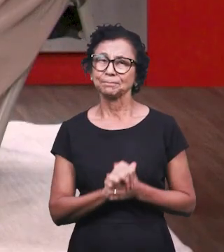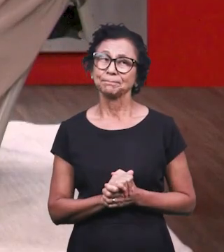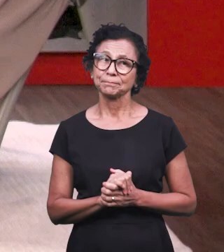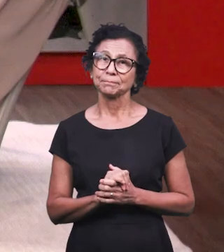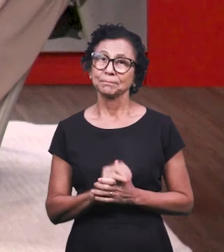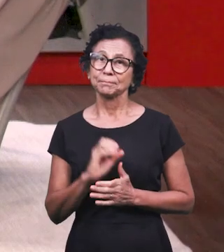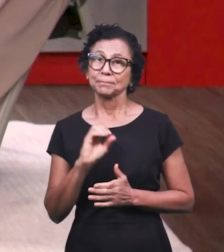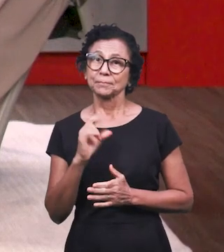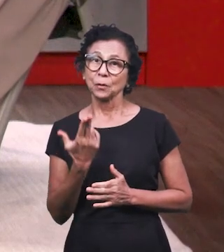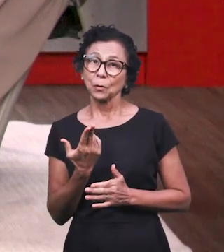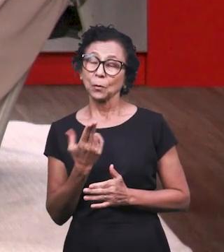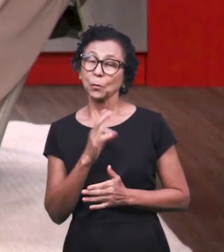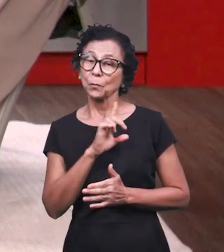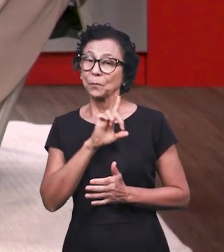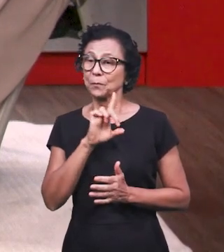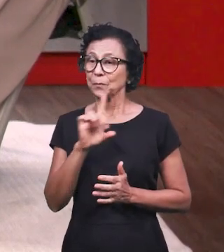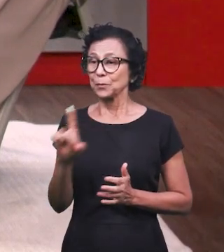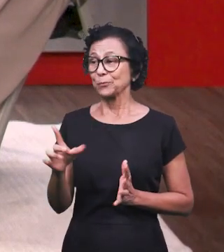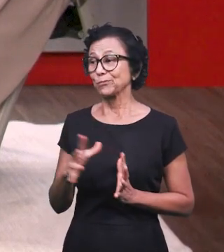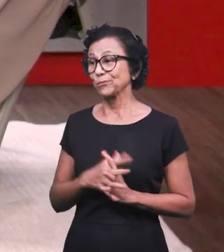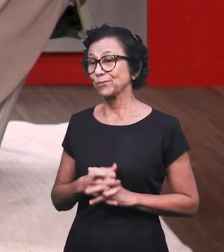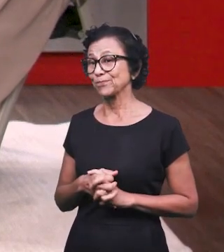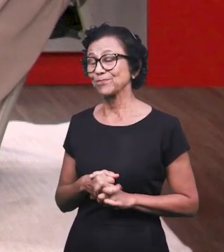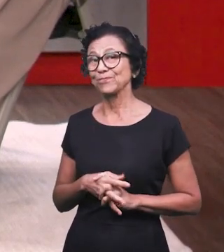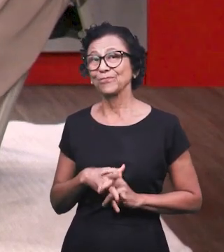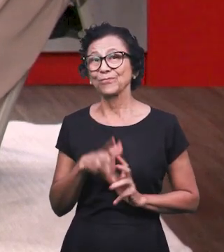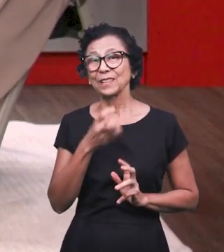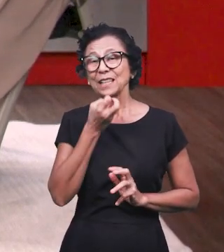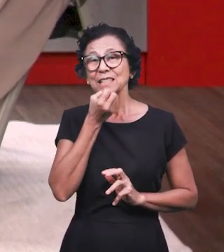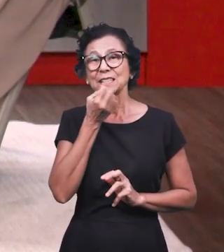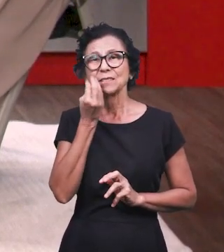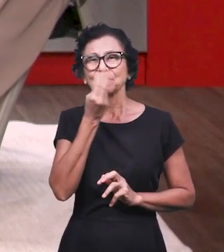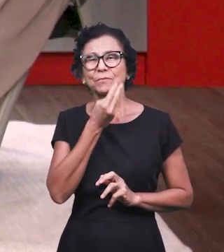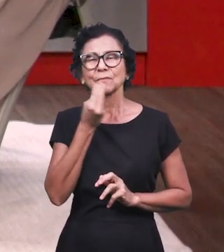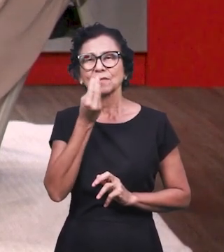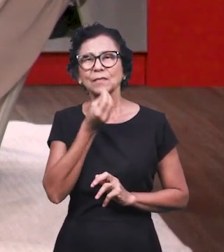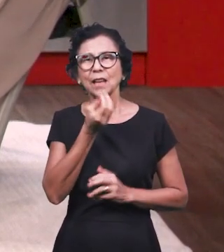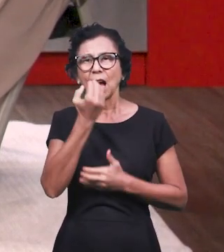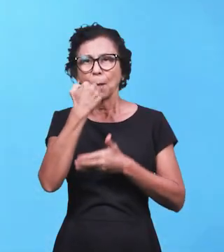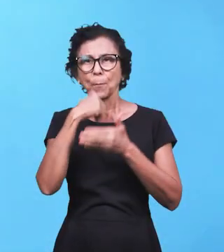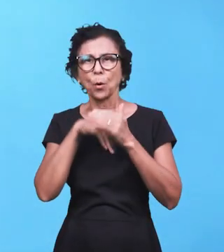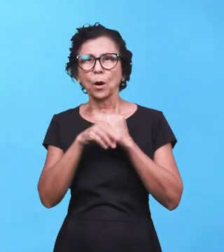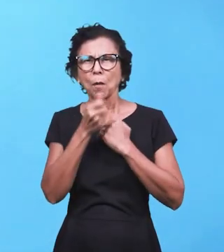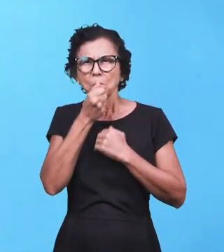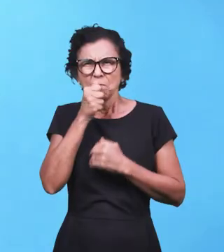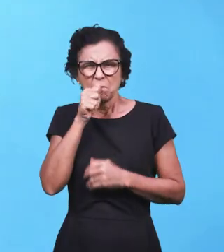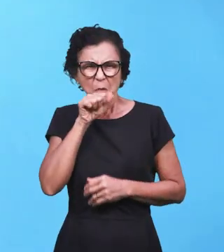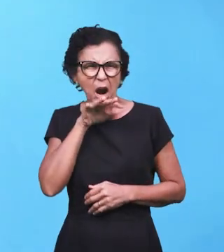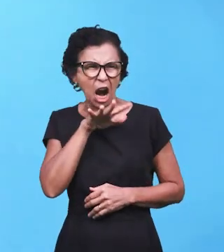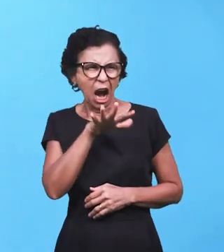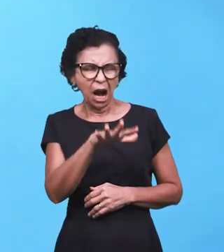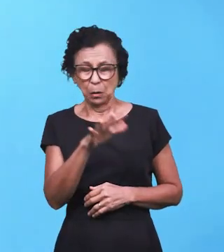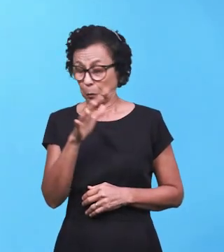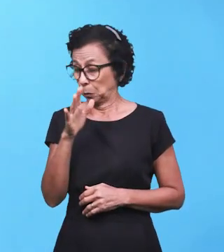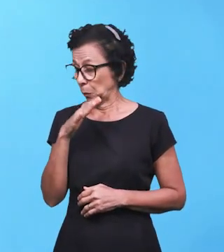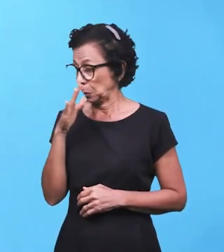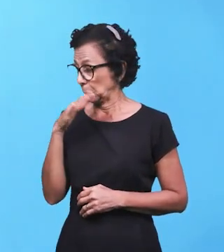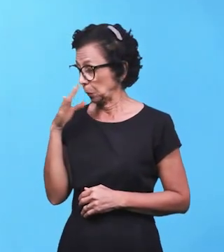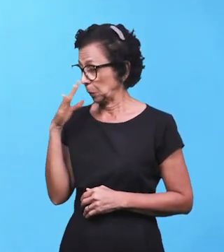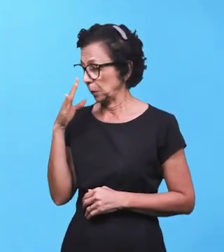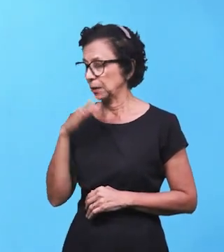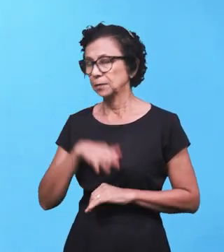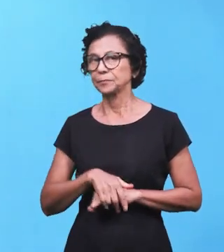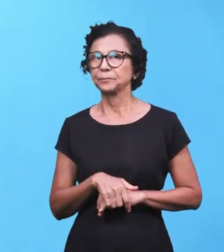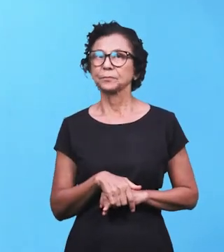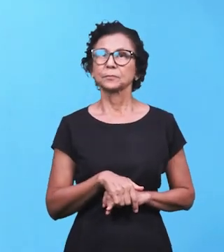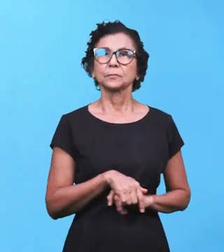do mau hálito, eu falo que dá um assunto grande, porque o enxaguante bucal, ele vai ser eficiente se tiver